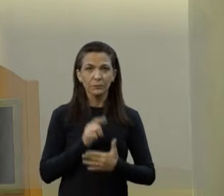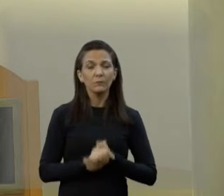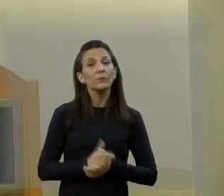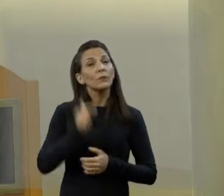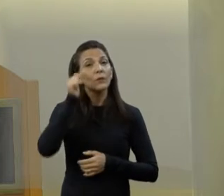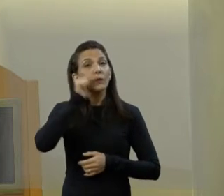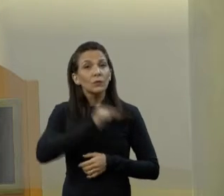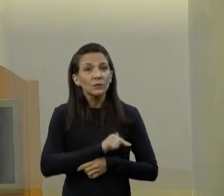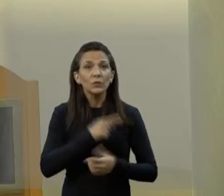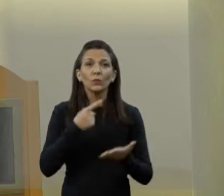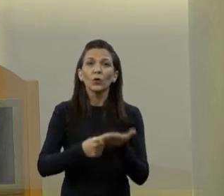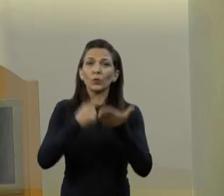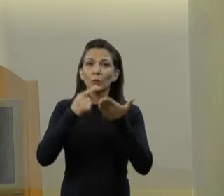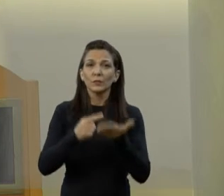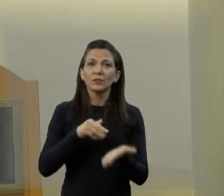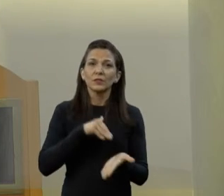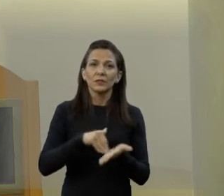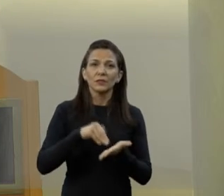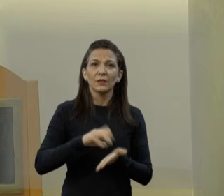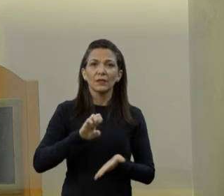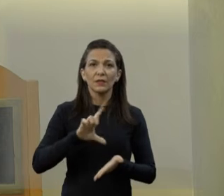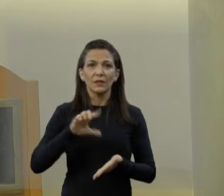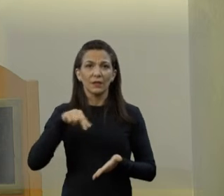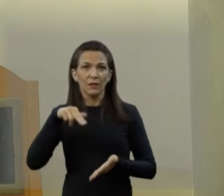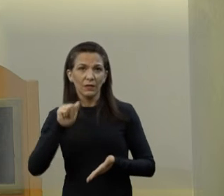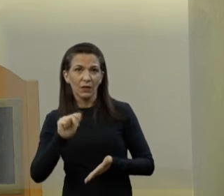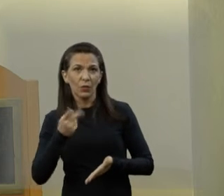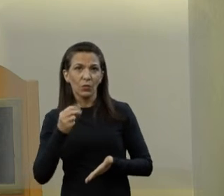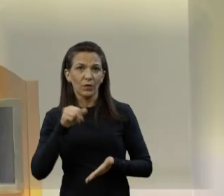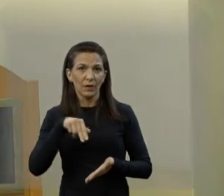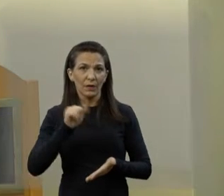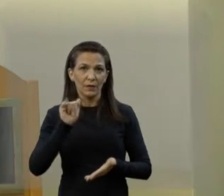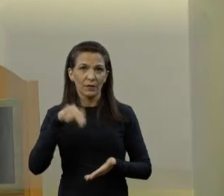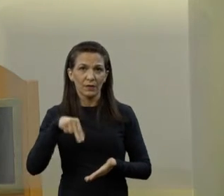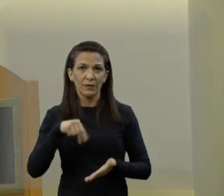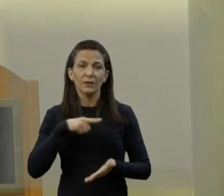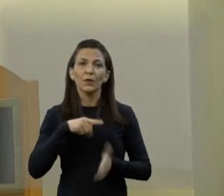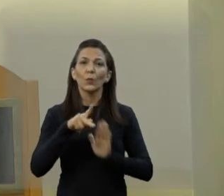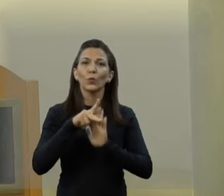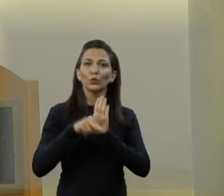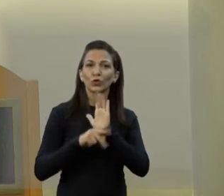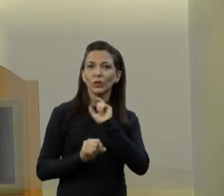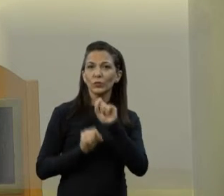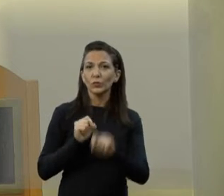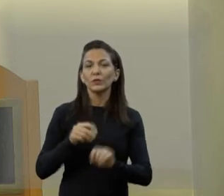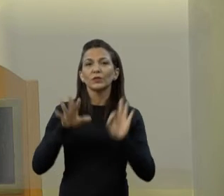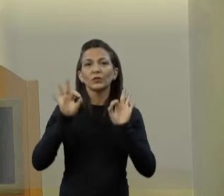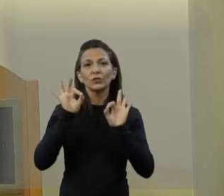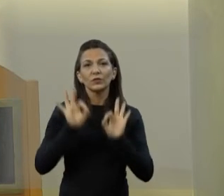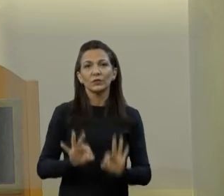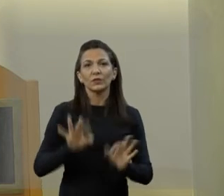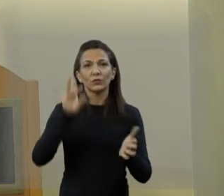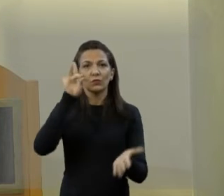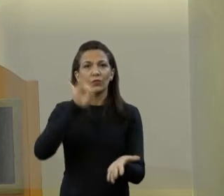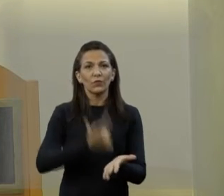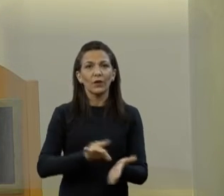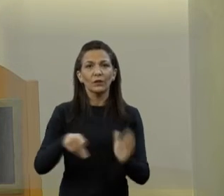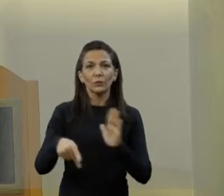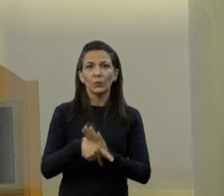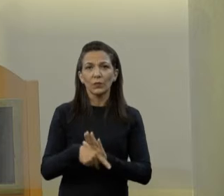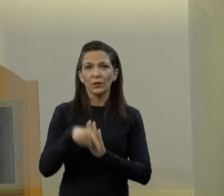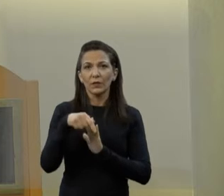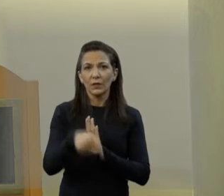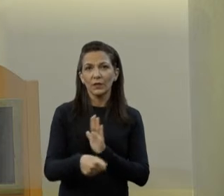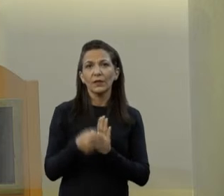conseguimos é isso da nossa querida Secretaría naím para que o projeto seja uma realidade novamente na cidade